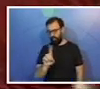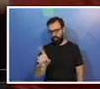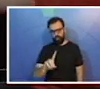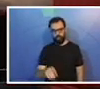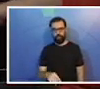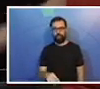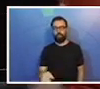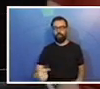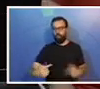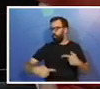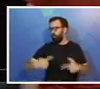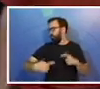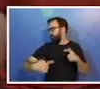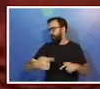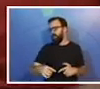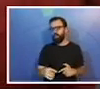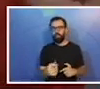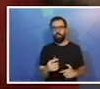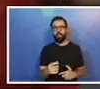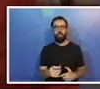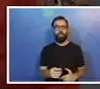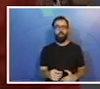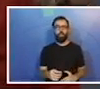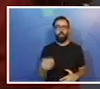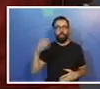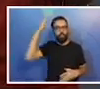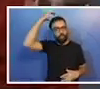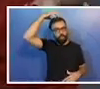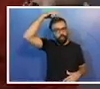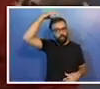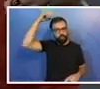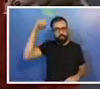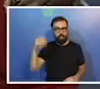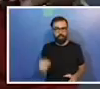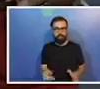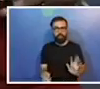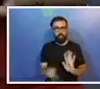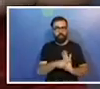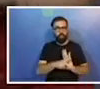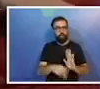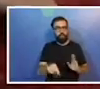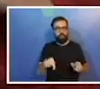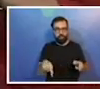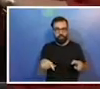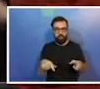compete com as espécies nativas. Ele tem que competir para a sobrevivência.